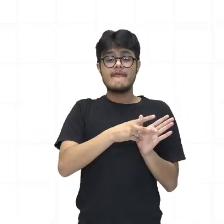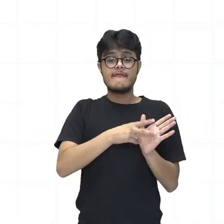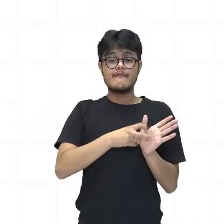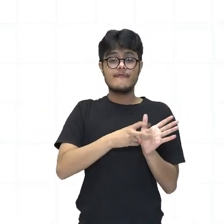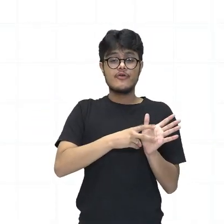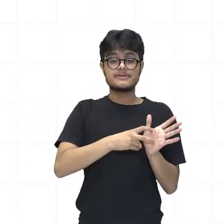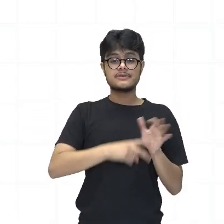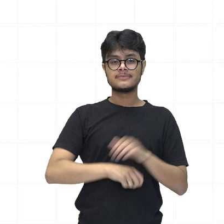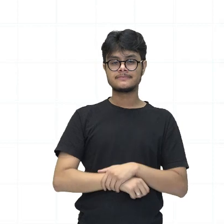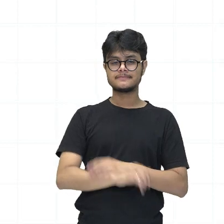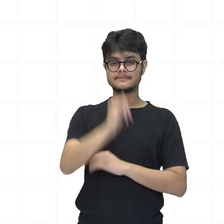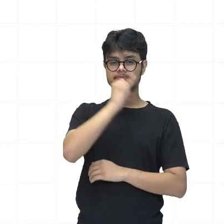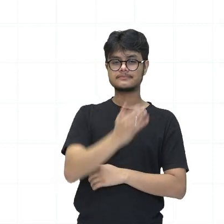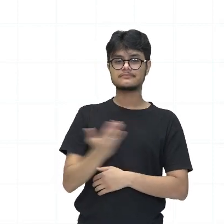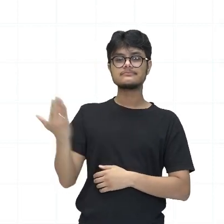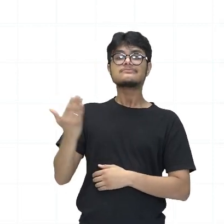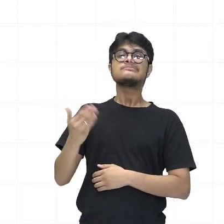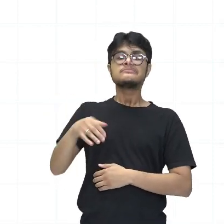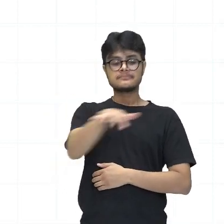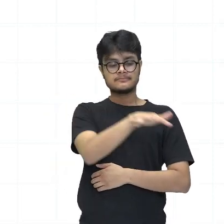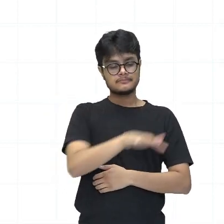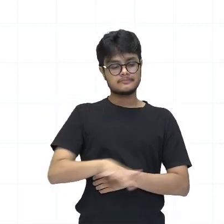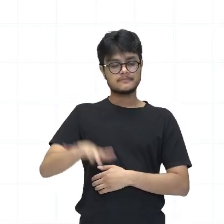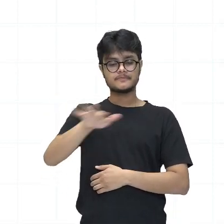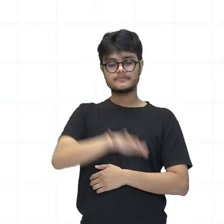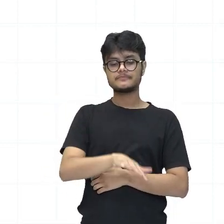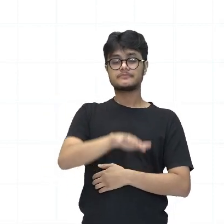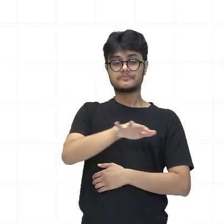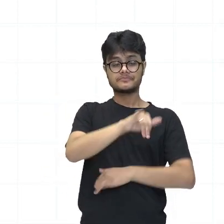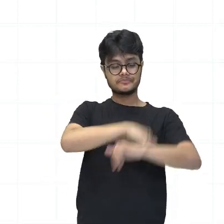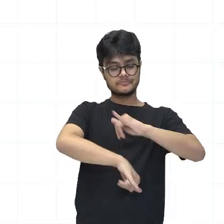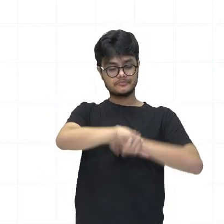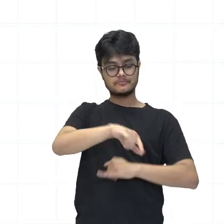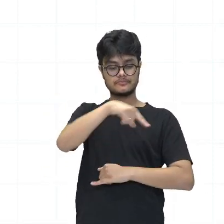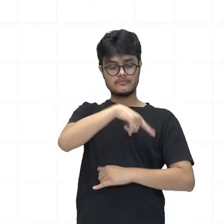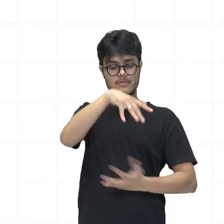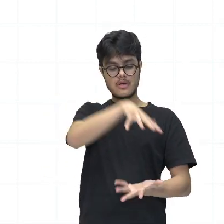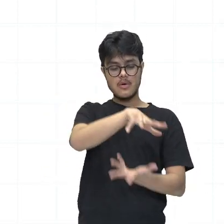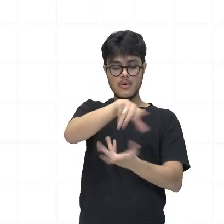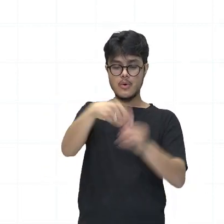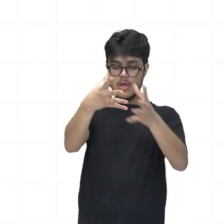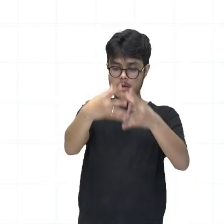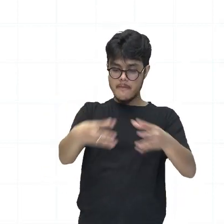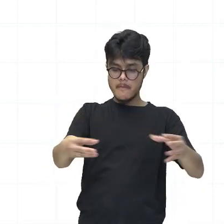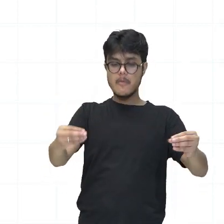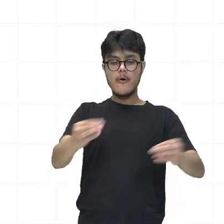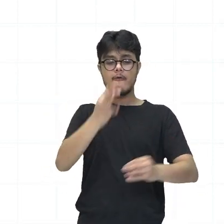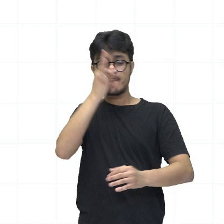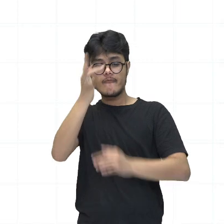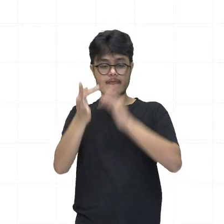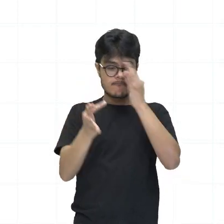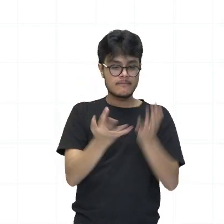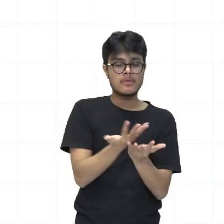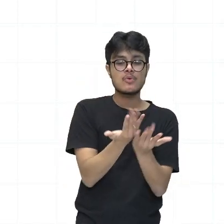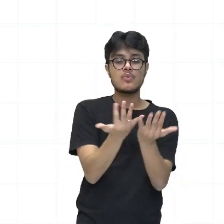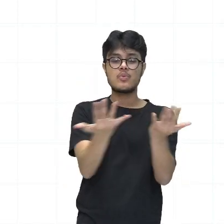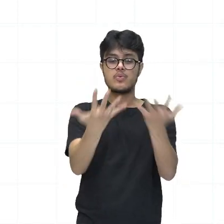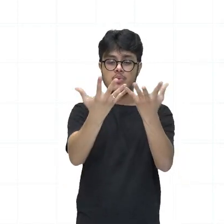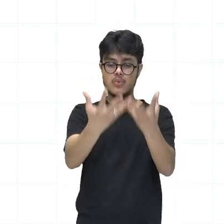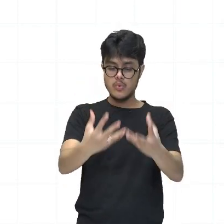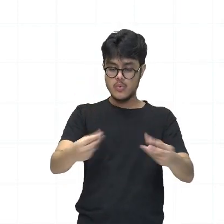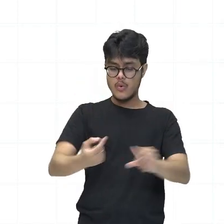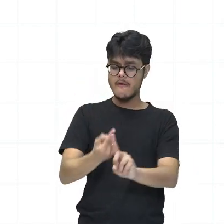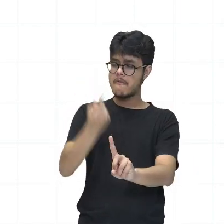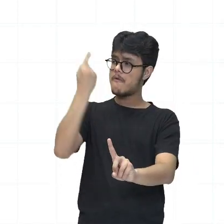combustíveis fósseis? São recursos energéticos formados a partir da decomposição de organismos